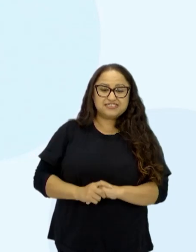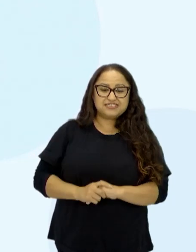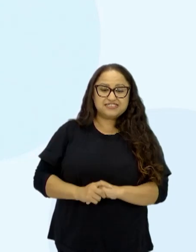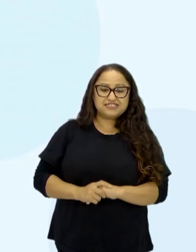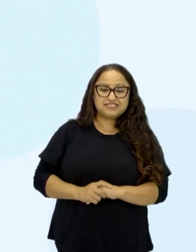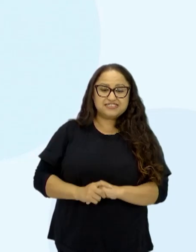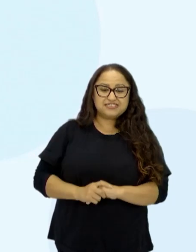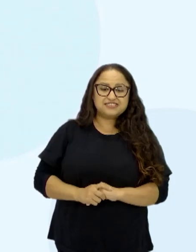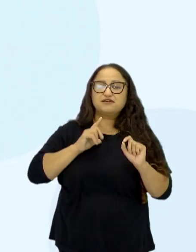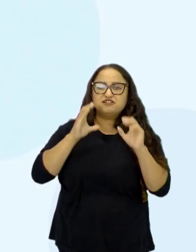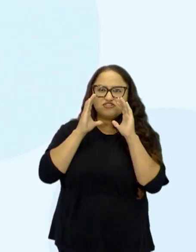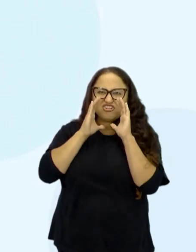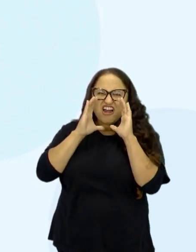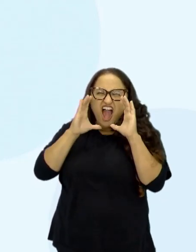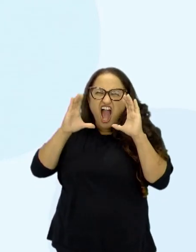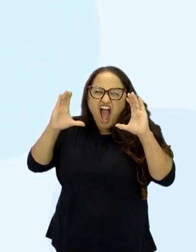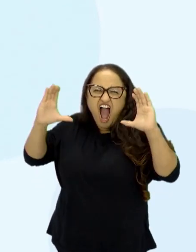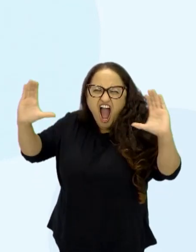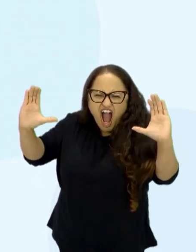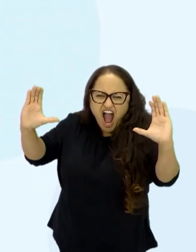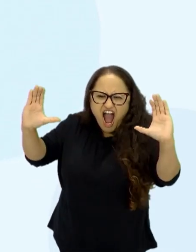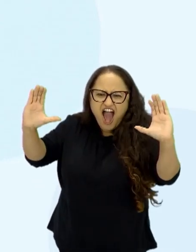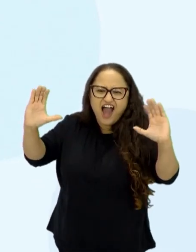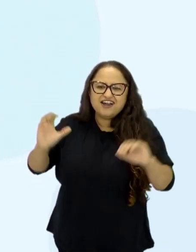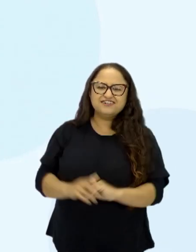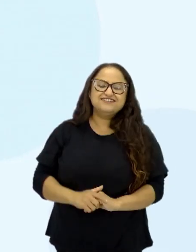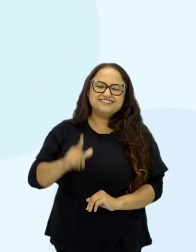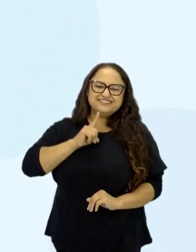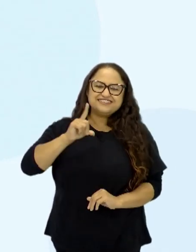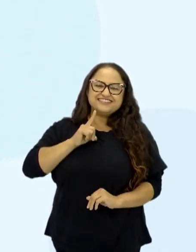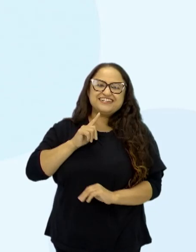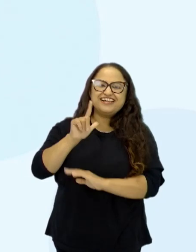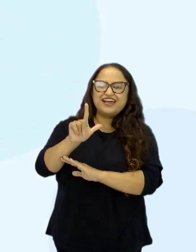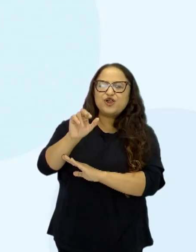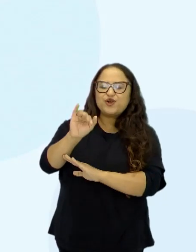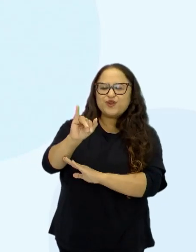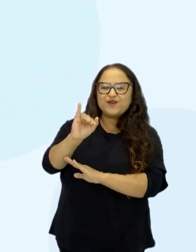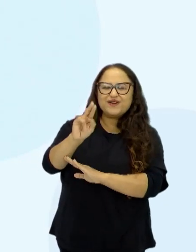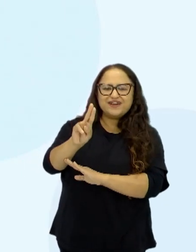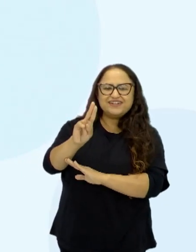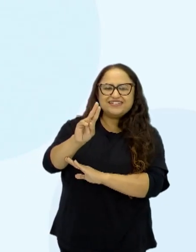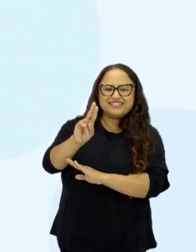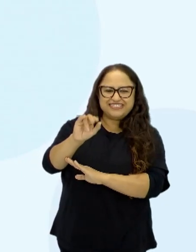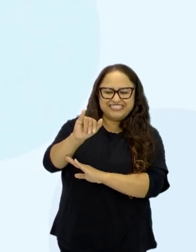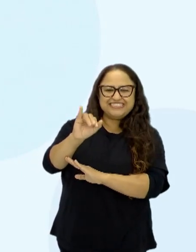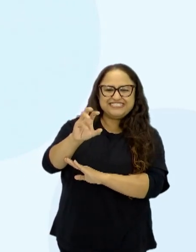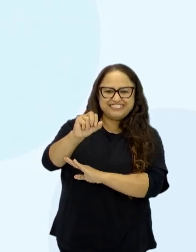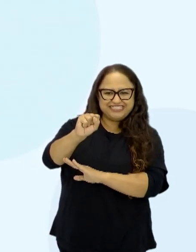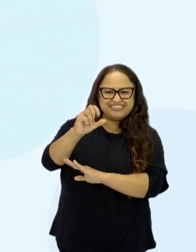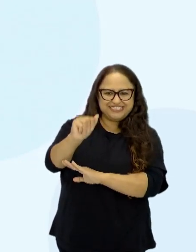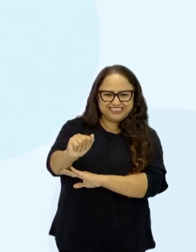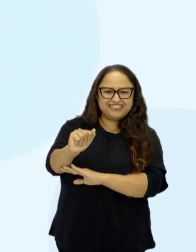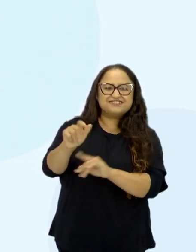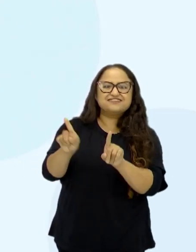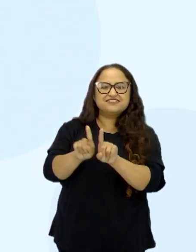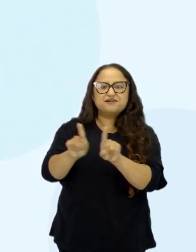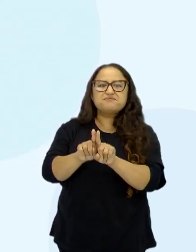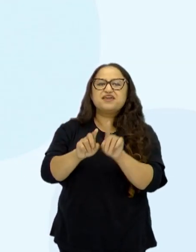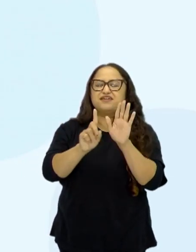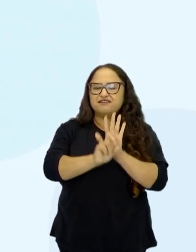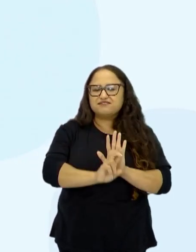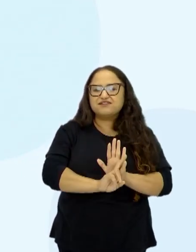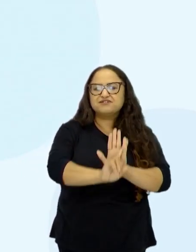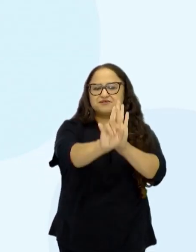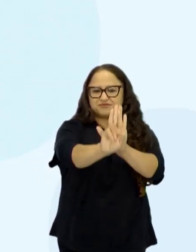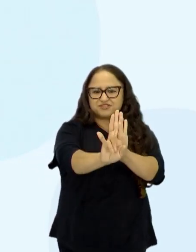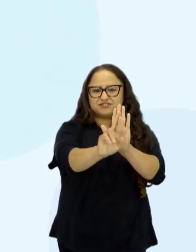O Grito, foi feita pela estudante Emília Paris e Enéas Alves da Silva Justo. Ela é embaixadora do Centro de Mídias e